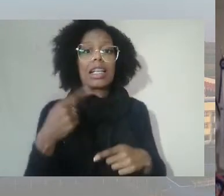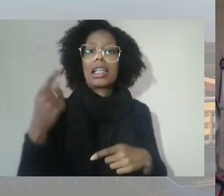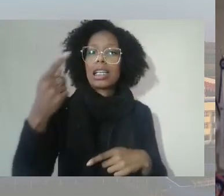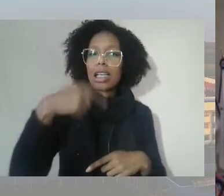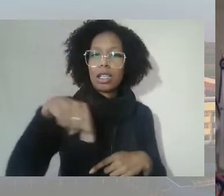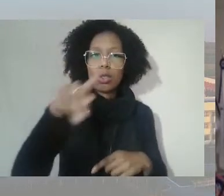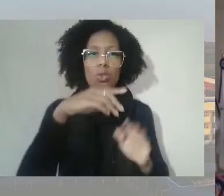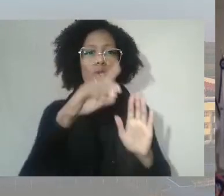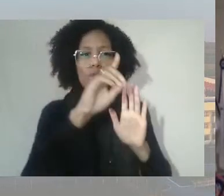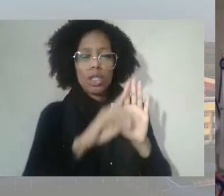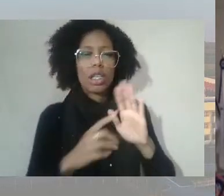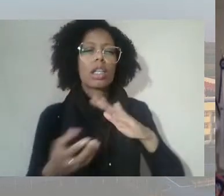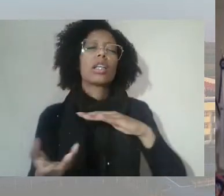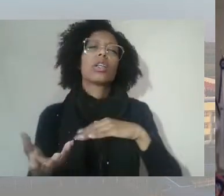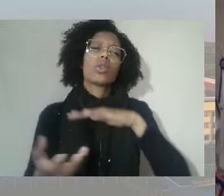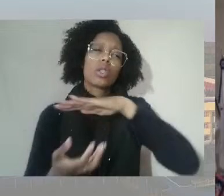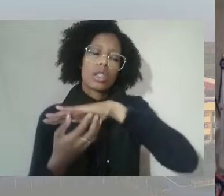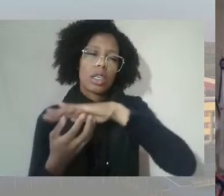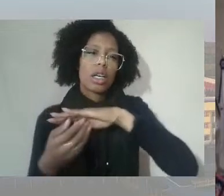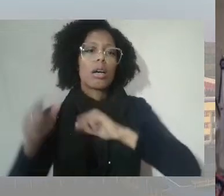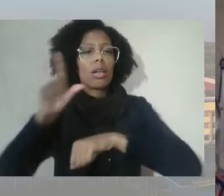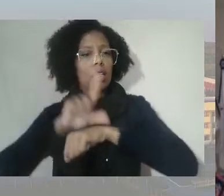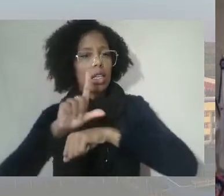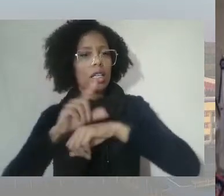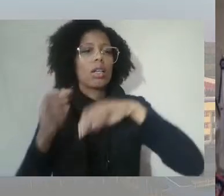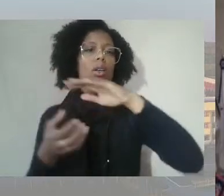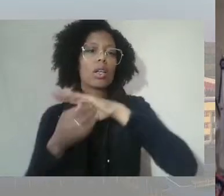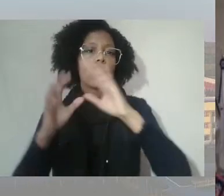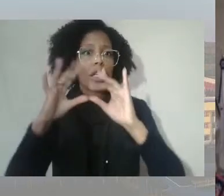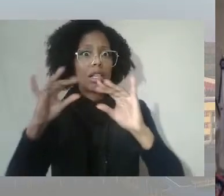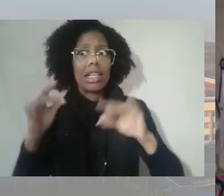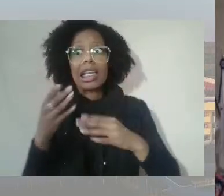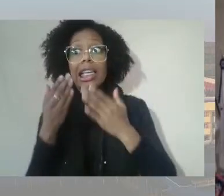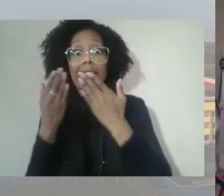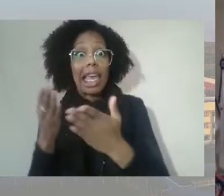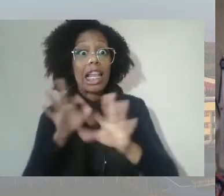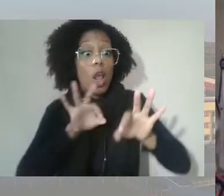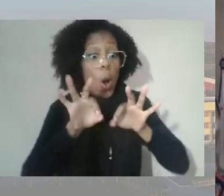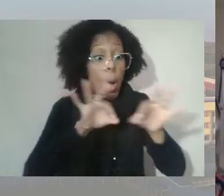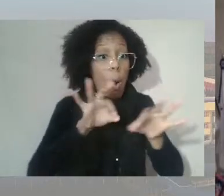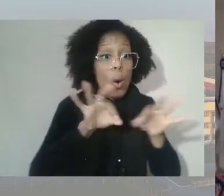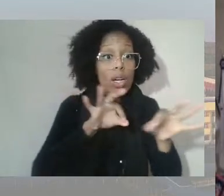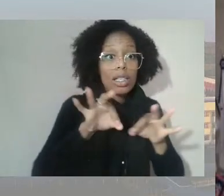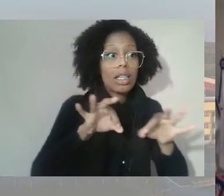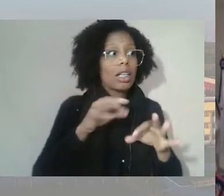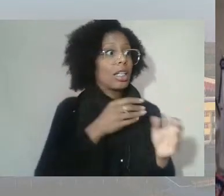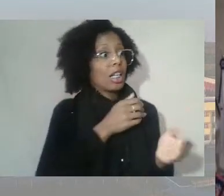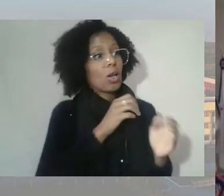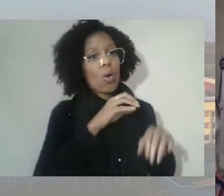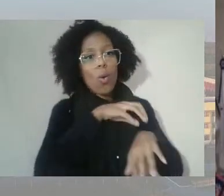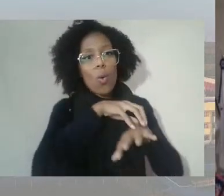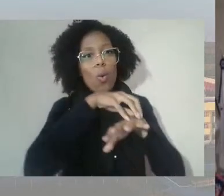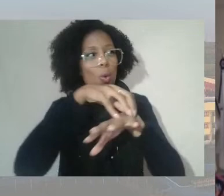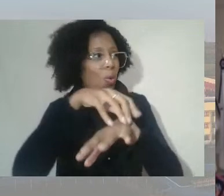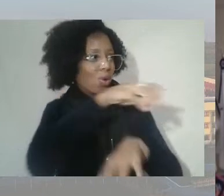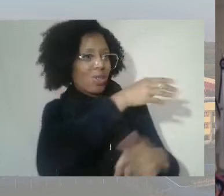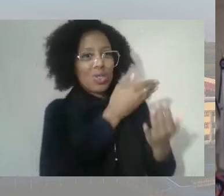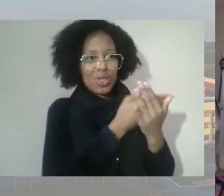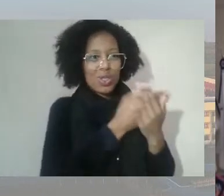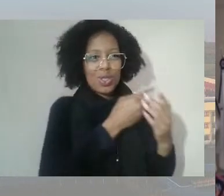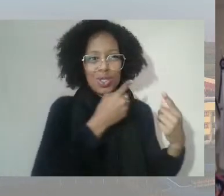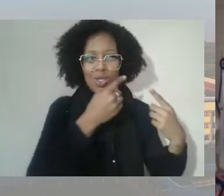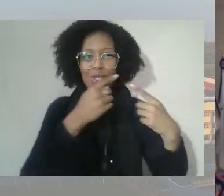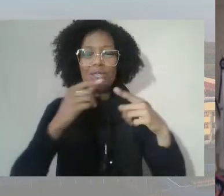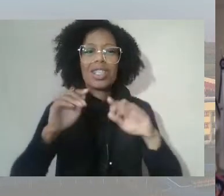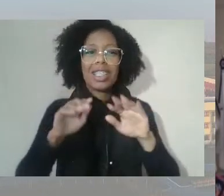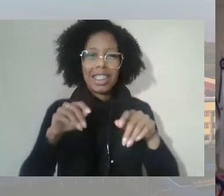campus de Santana do Livramento e Jaguarão de organizarem e viabilizarem o transporte para os envolvidos. No caso de